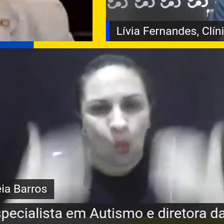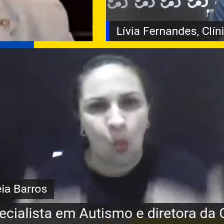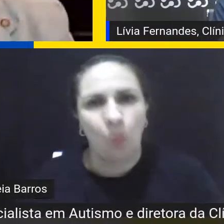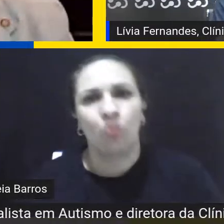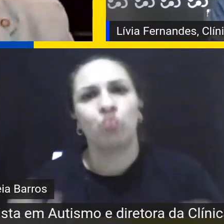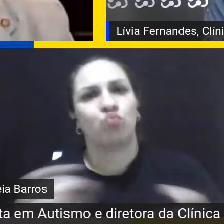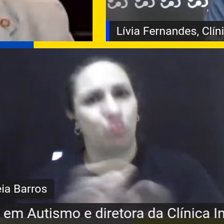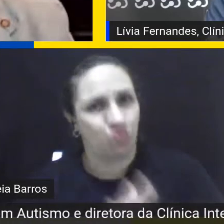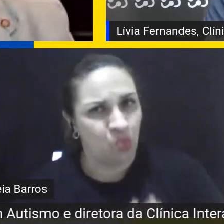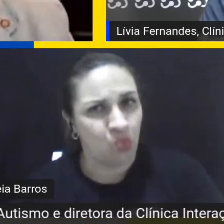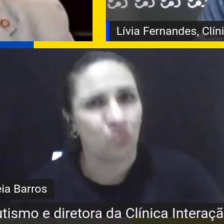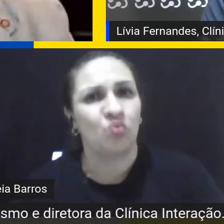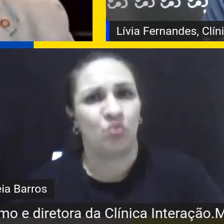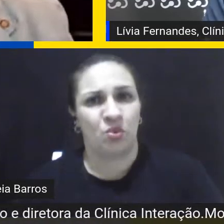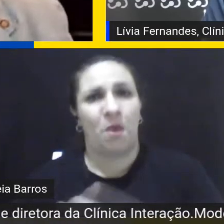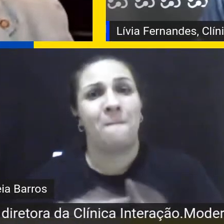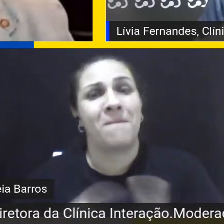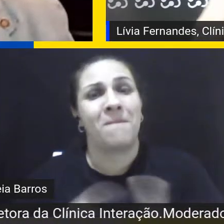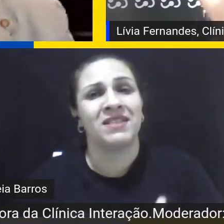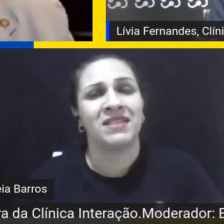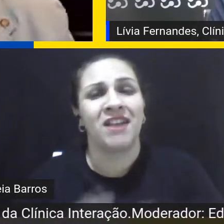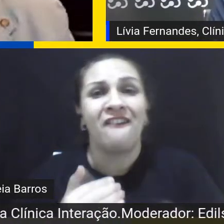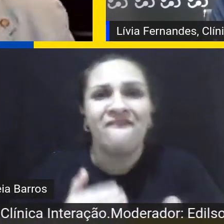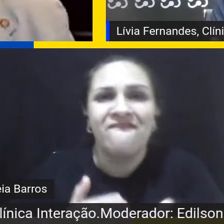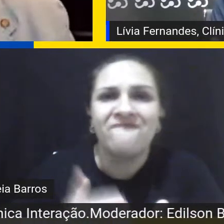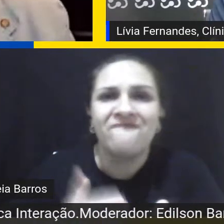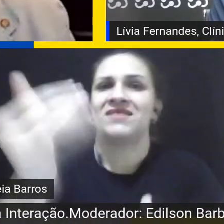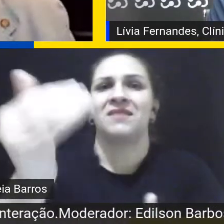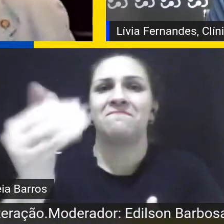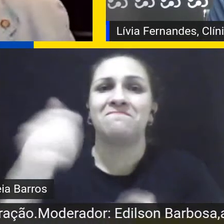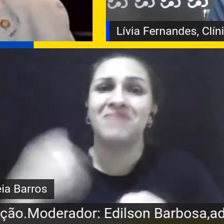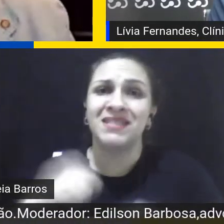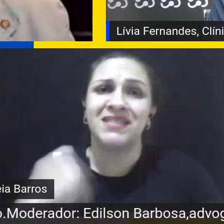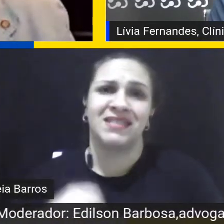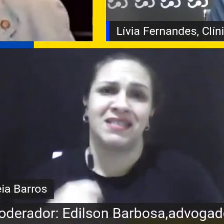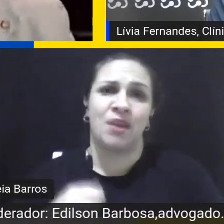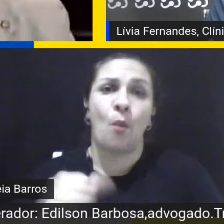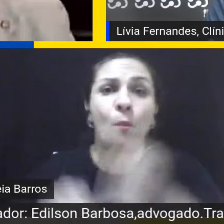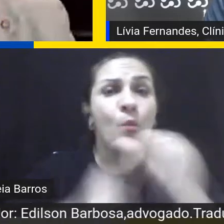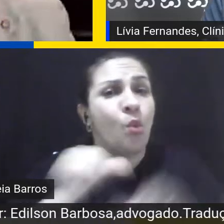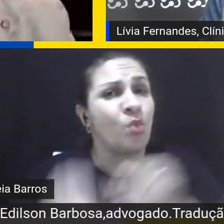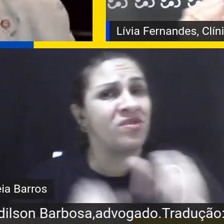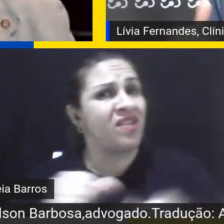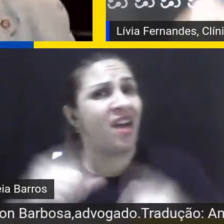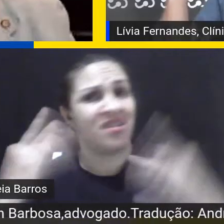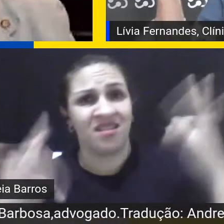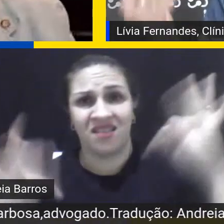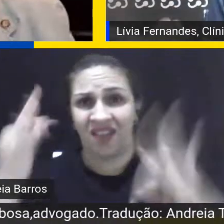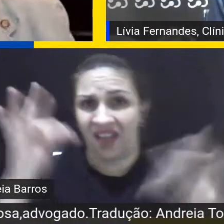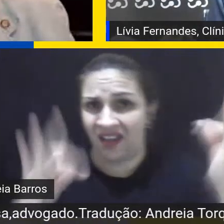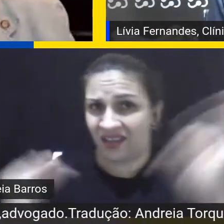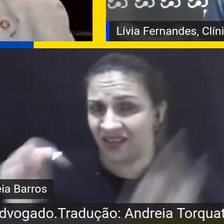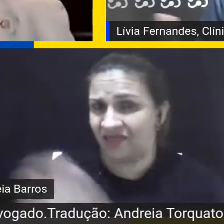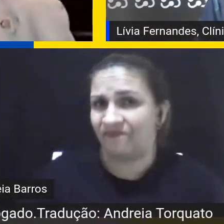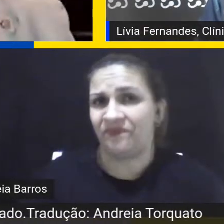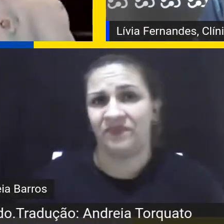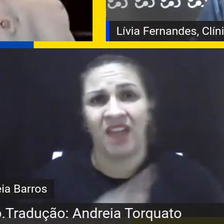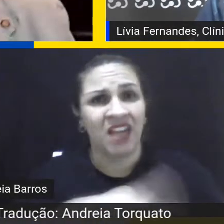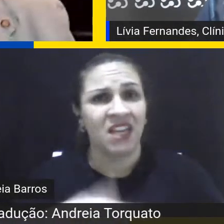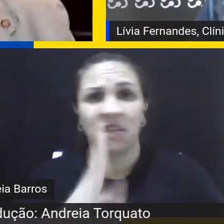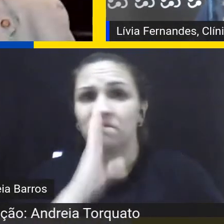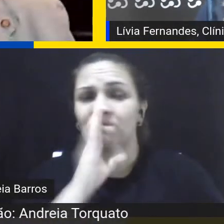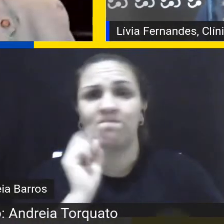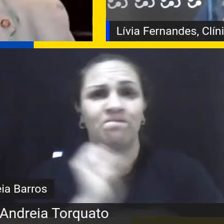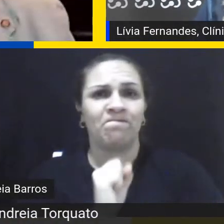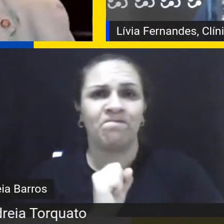completamente modulado. Se a gente não muda nossas estratégias, a criança ela não desenvolve. Então,